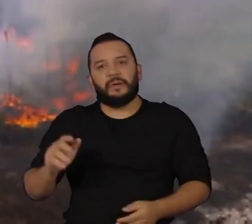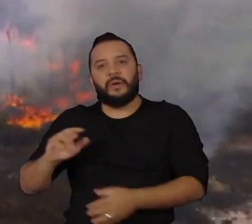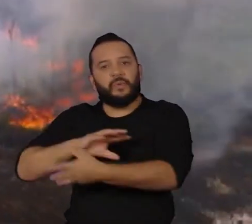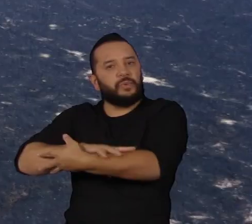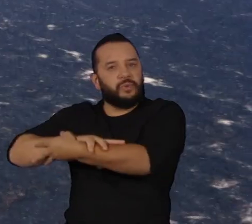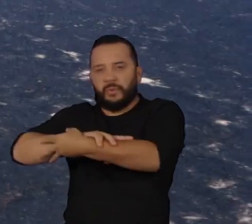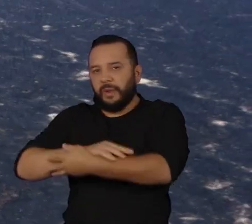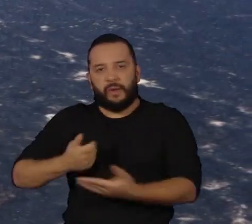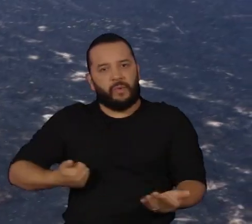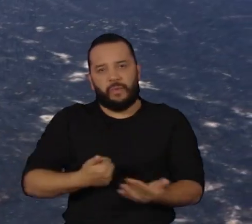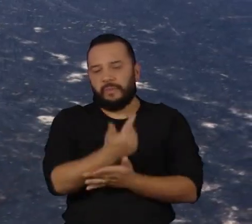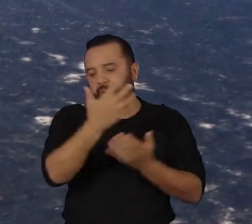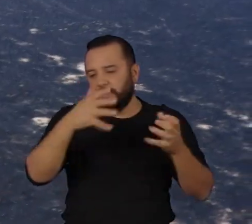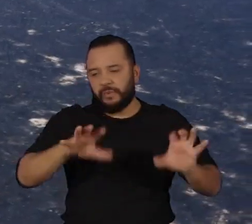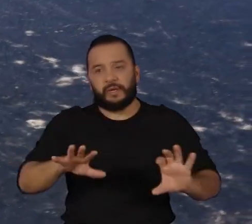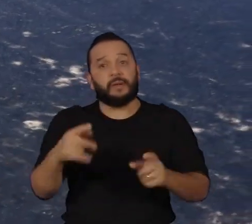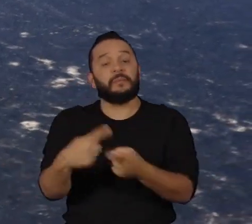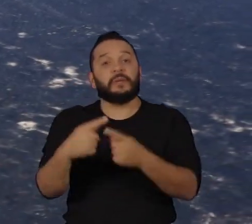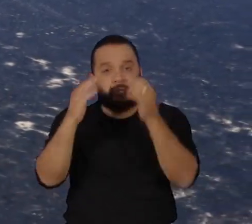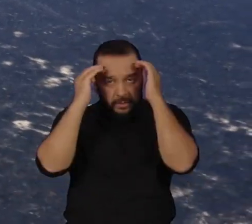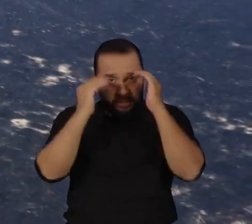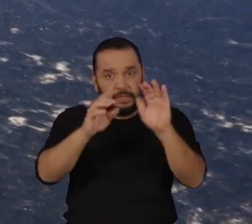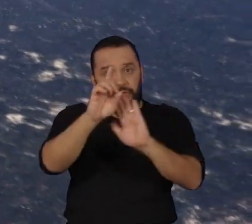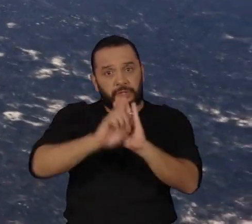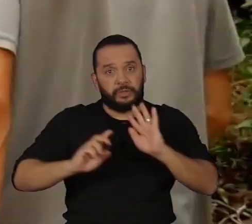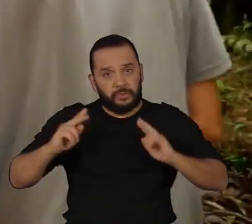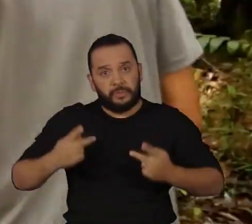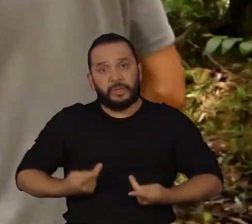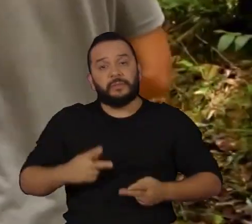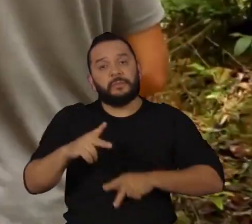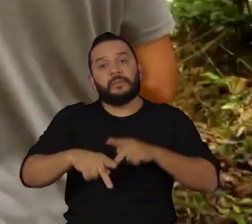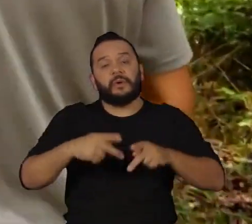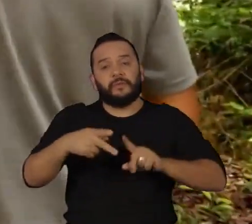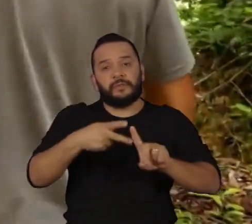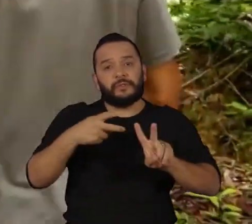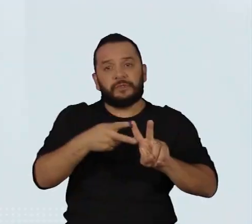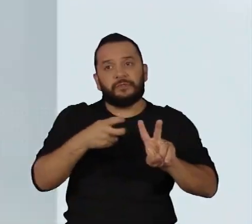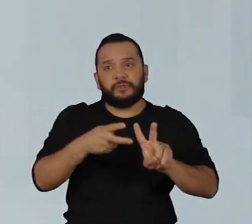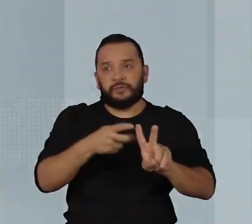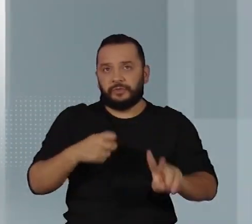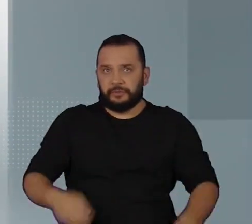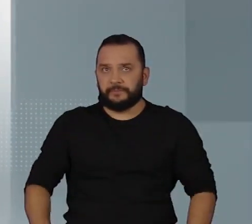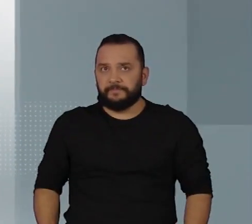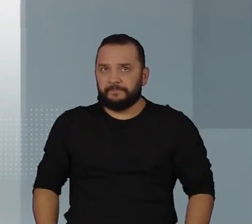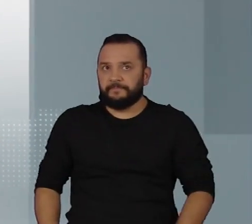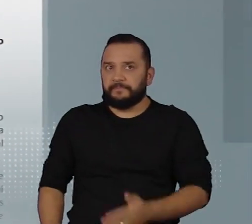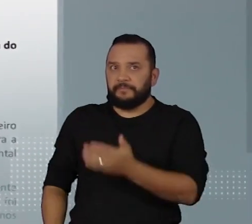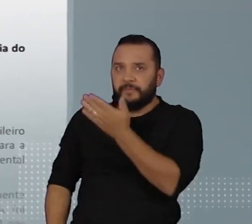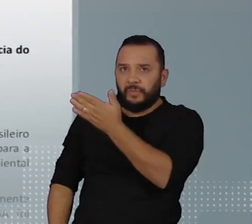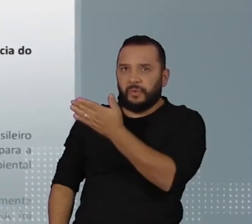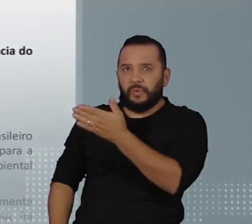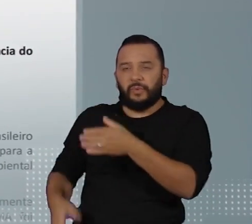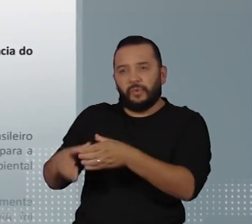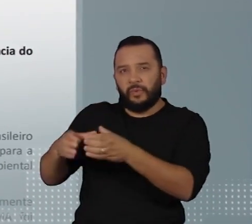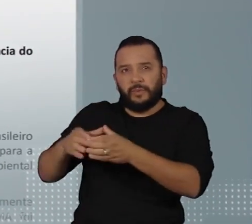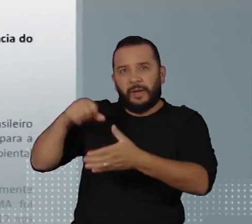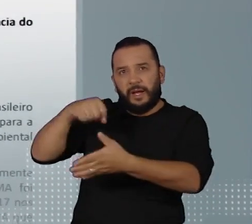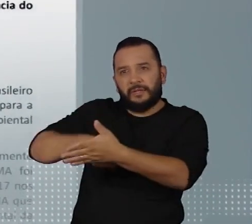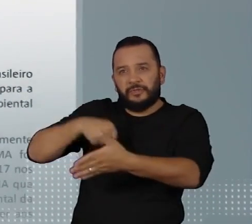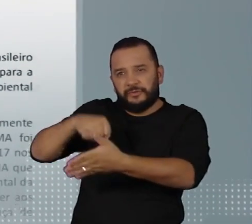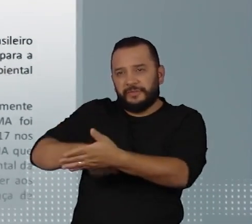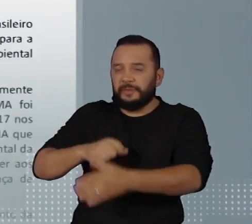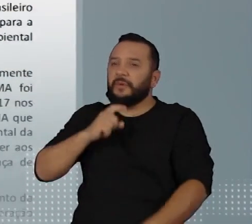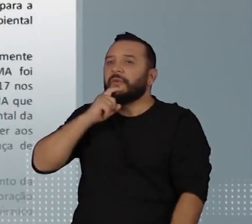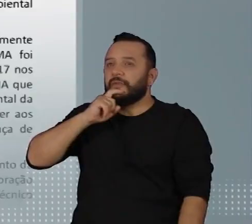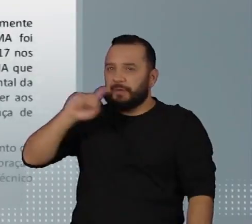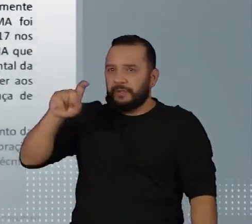dos direitos humanos e dos povos indígenas. O Greenpeace e outras ONGs ambientalistas